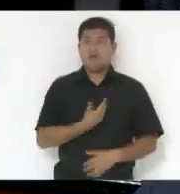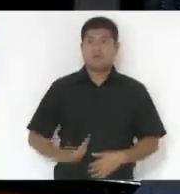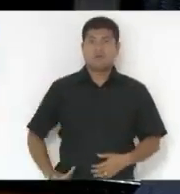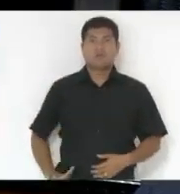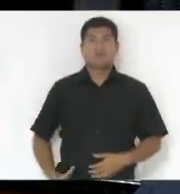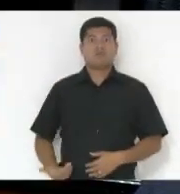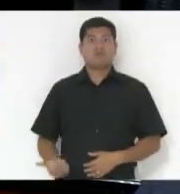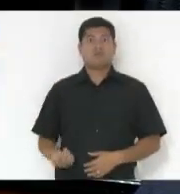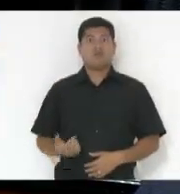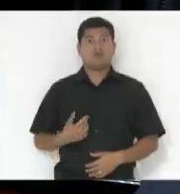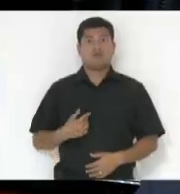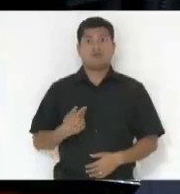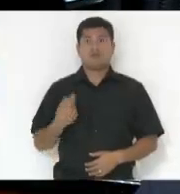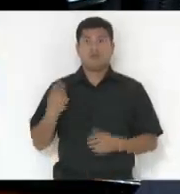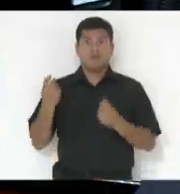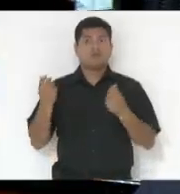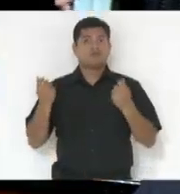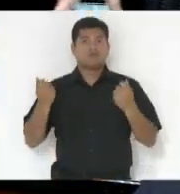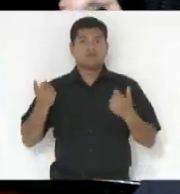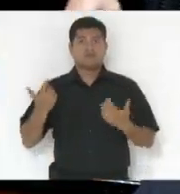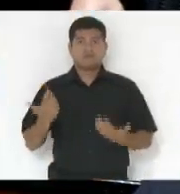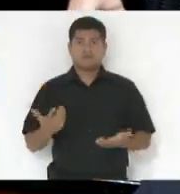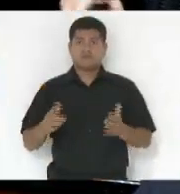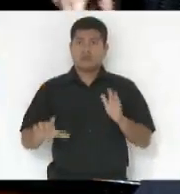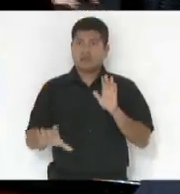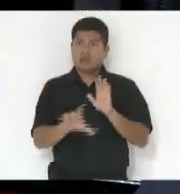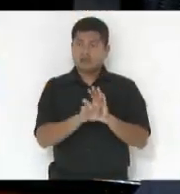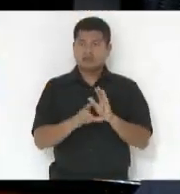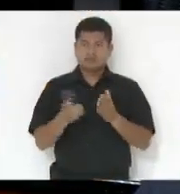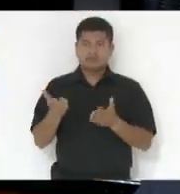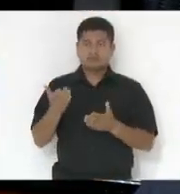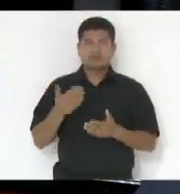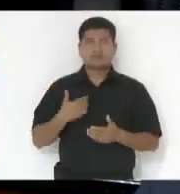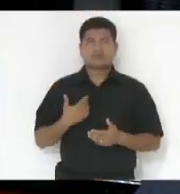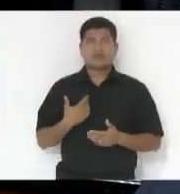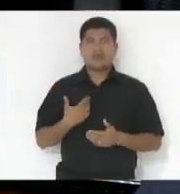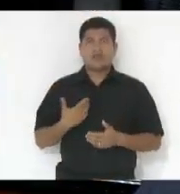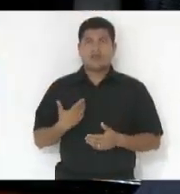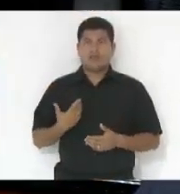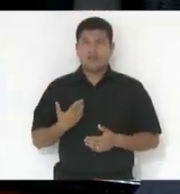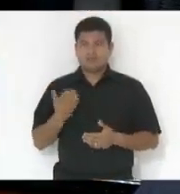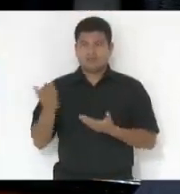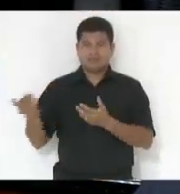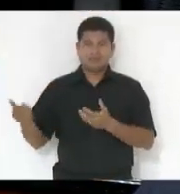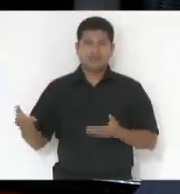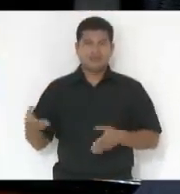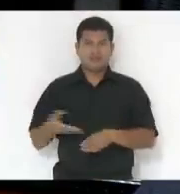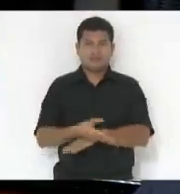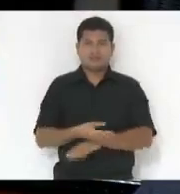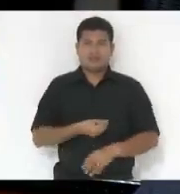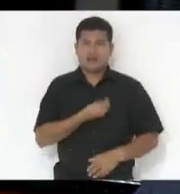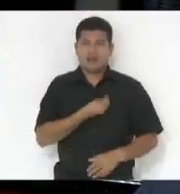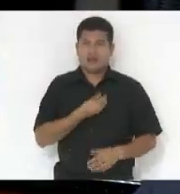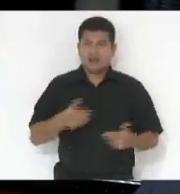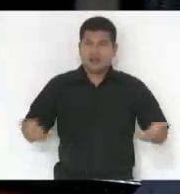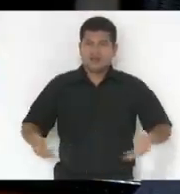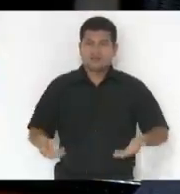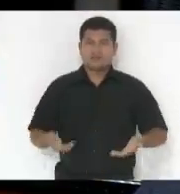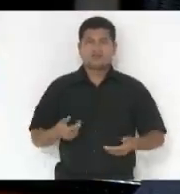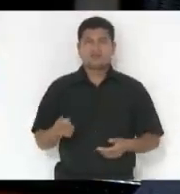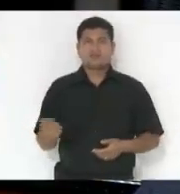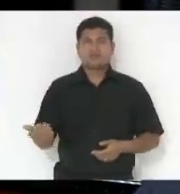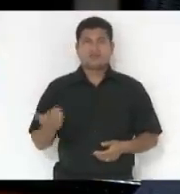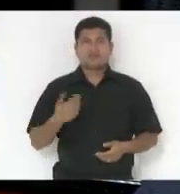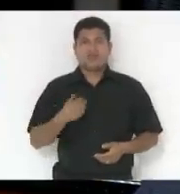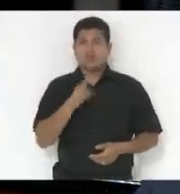vai alegar, deputada Paulinha, Vossa Excelência está chegando agora sobre o seu pedido de informação. O governo vai alegar, para não responder